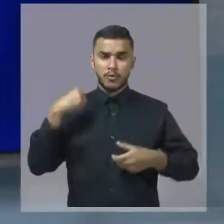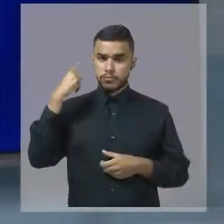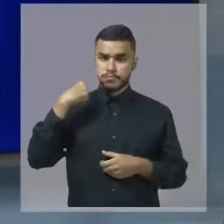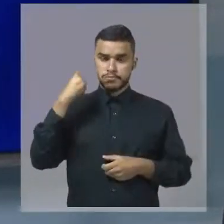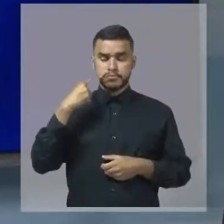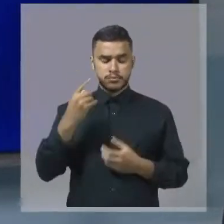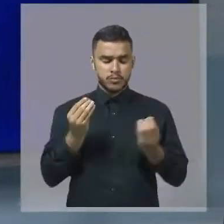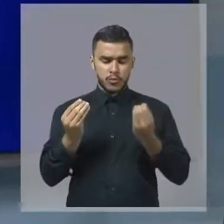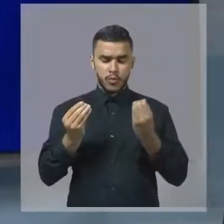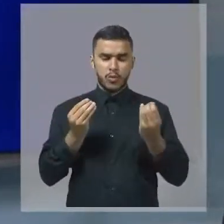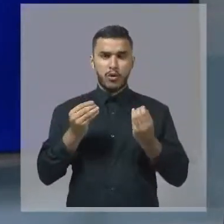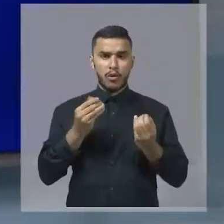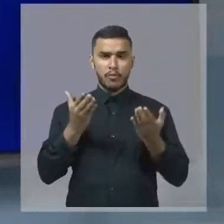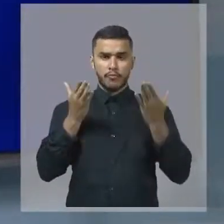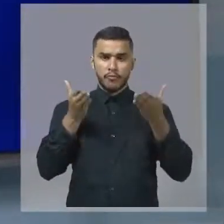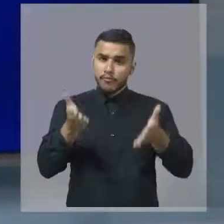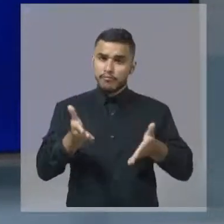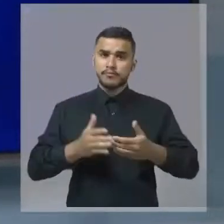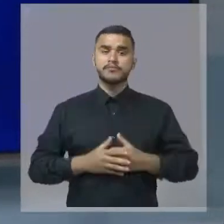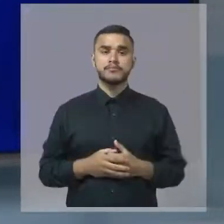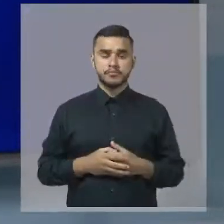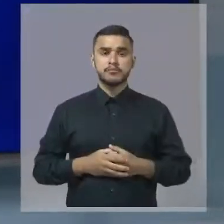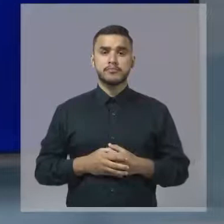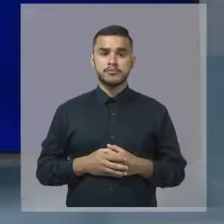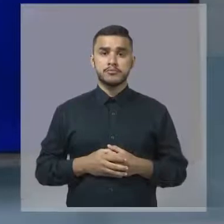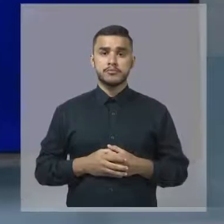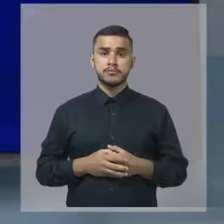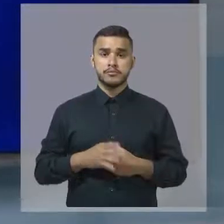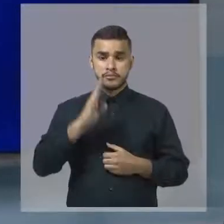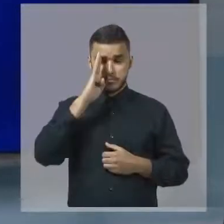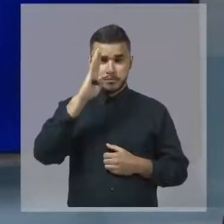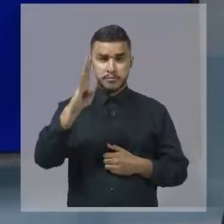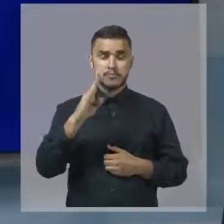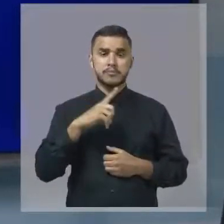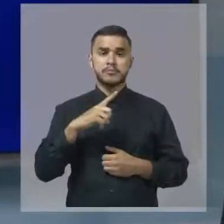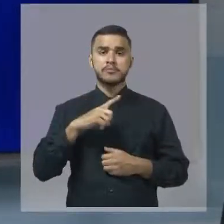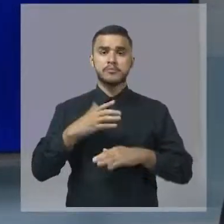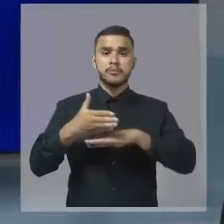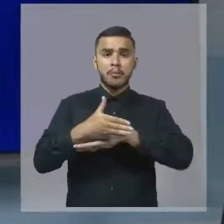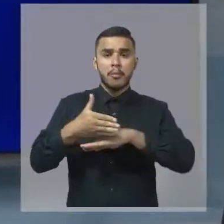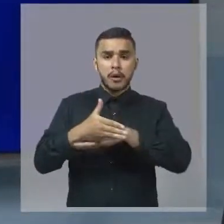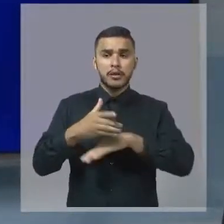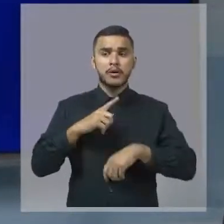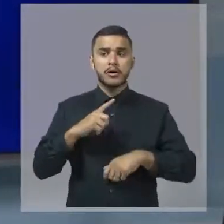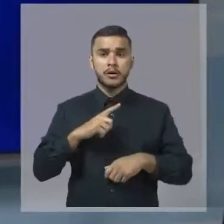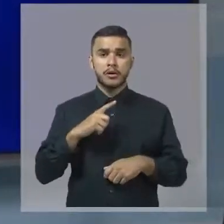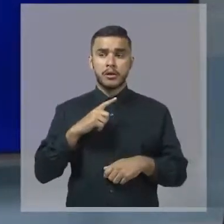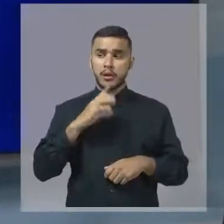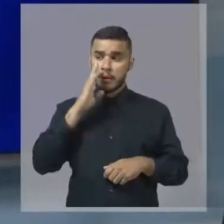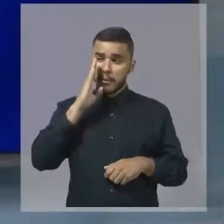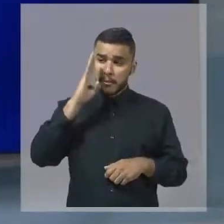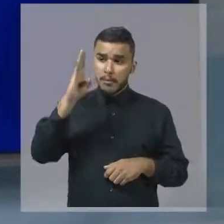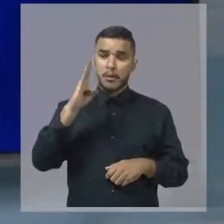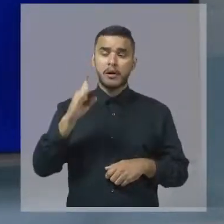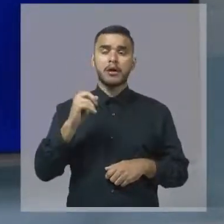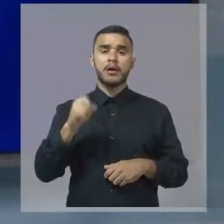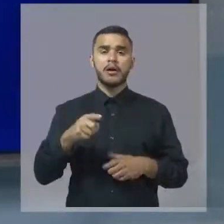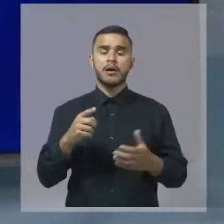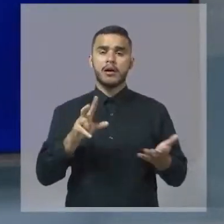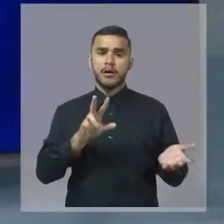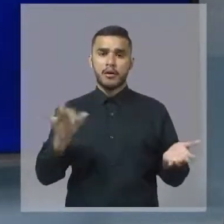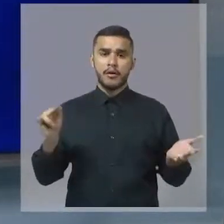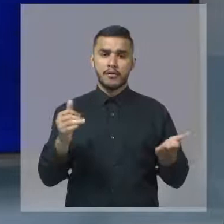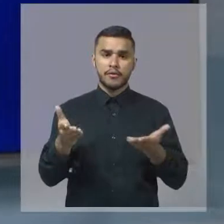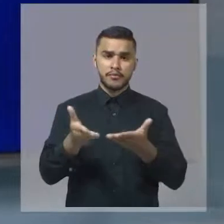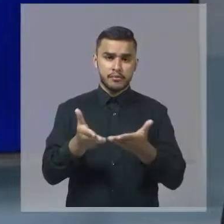este, eu não poderia deixar de ter aqui as participações das maiores autoridades jurídicas nesse